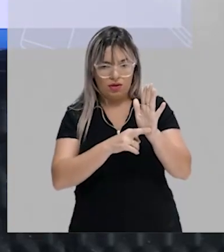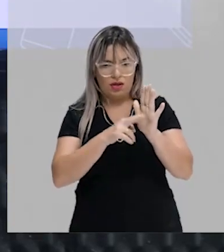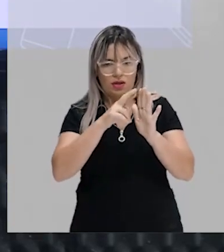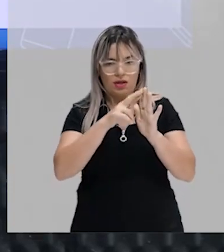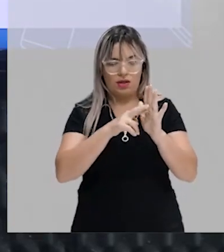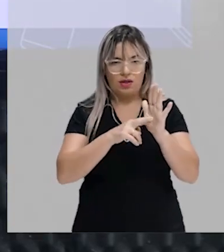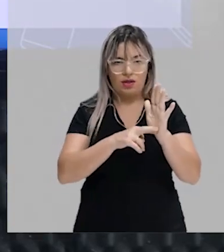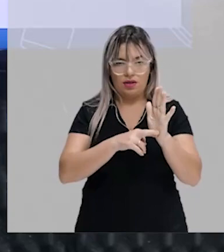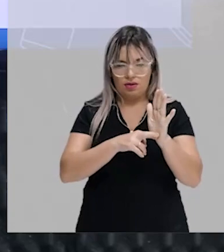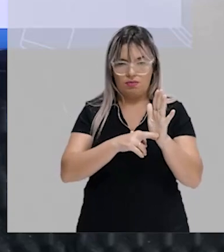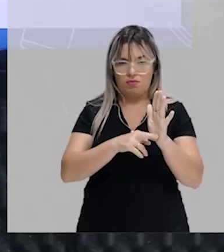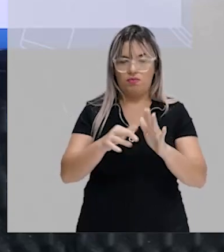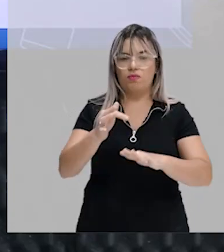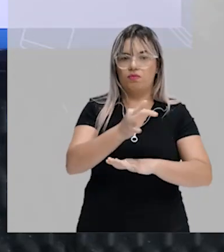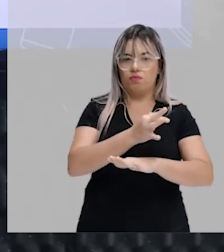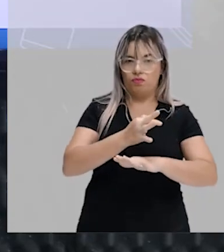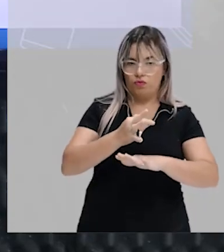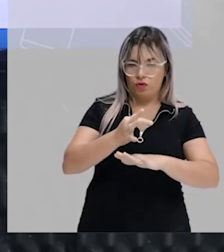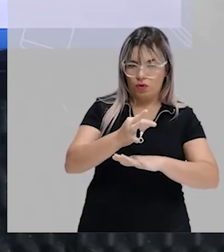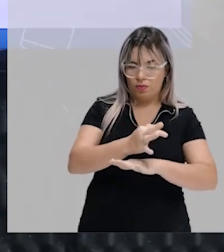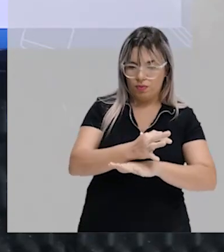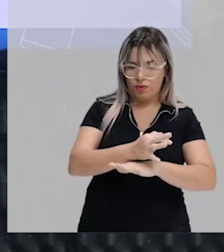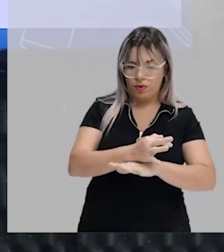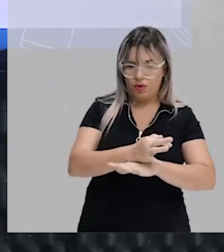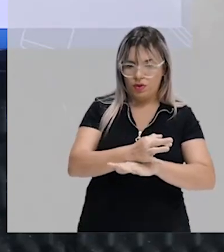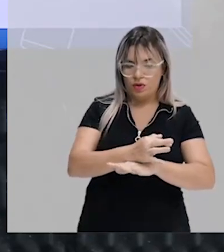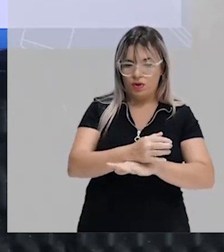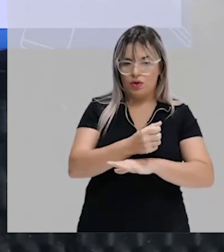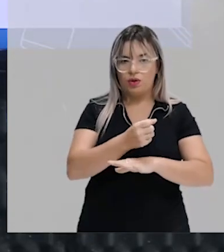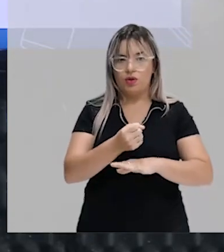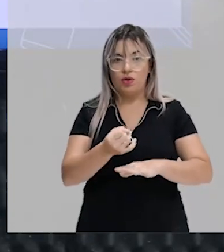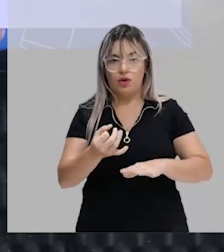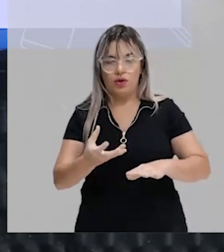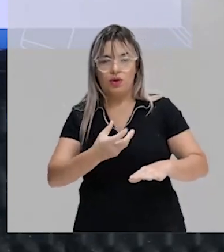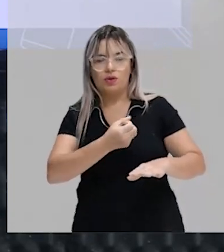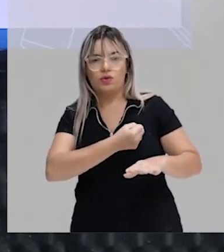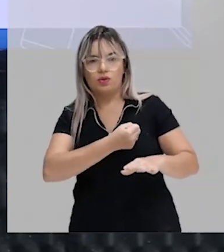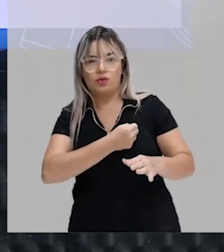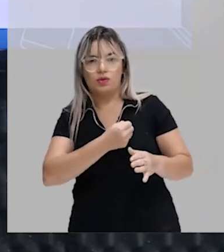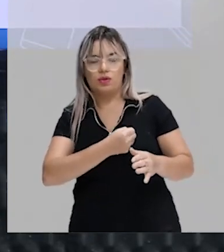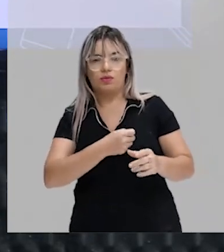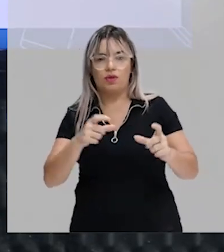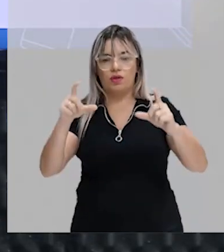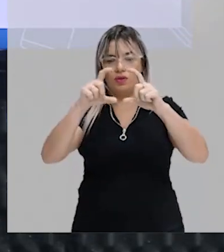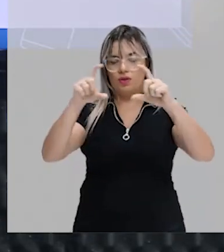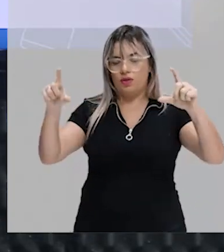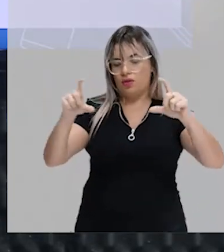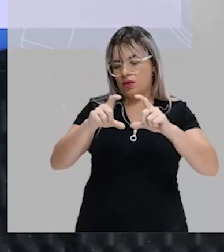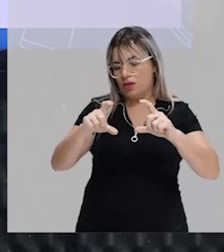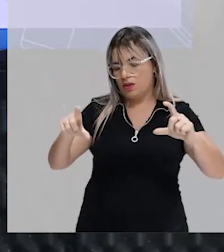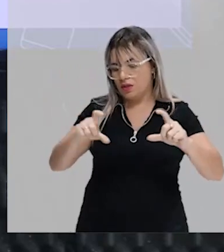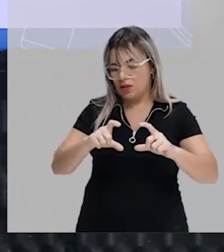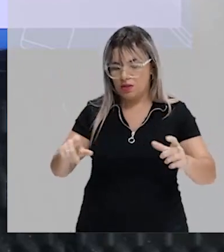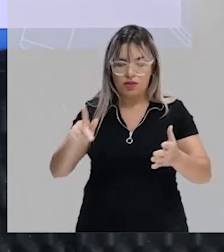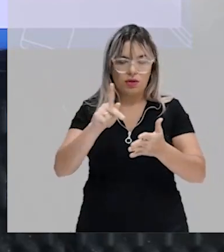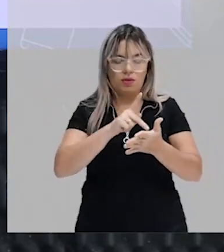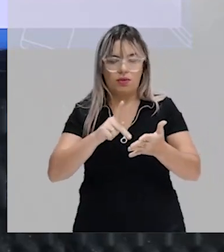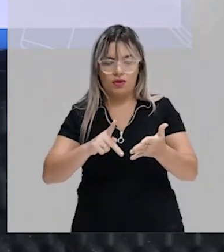padrão de quê? De número de sílabas poéticas e respeito à rima.